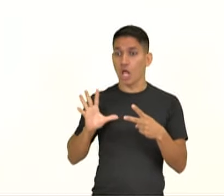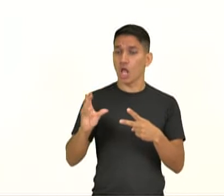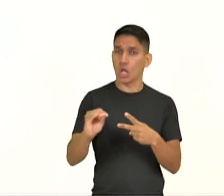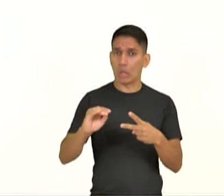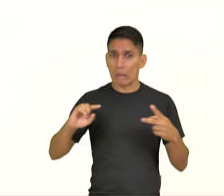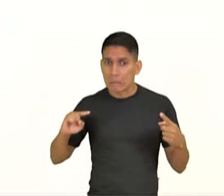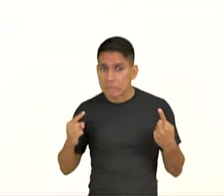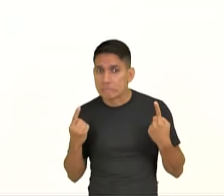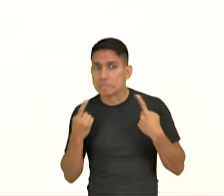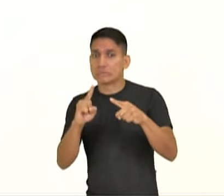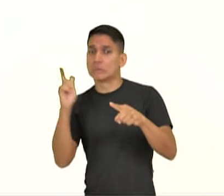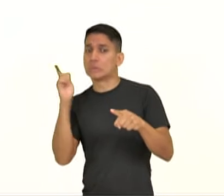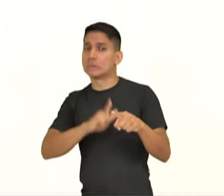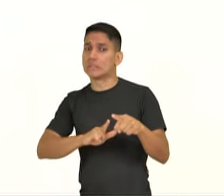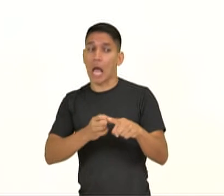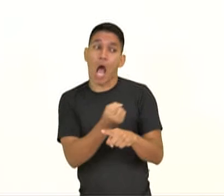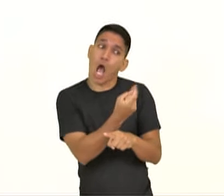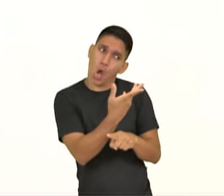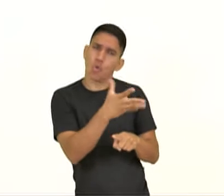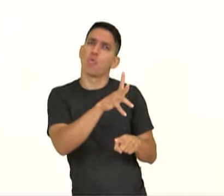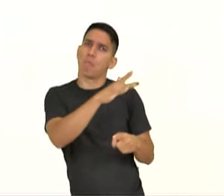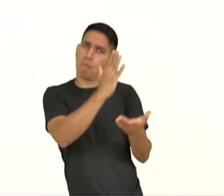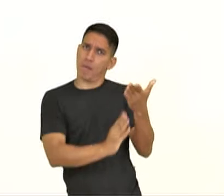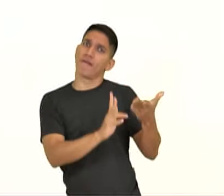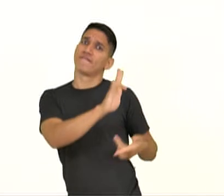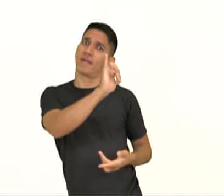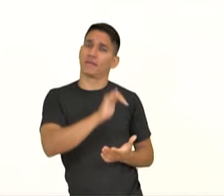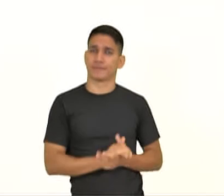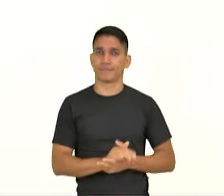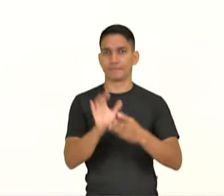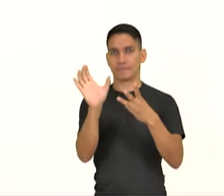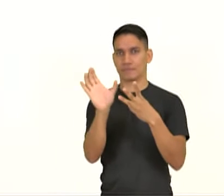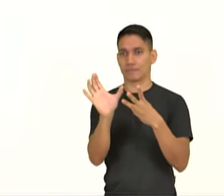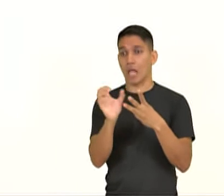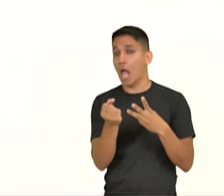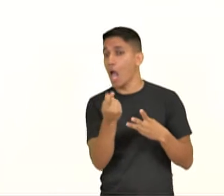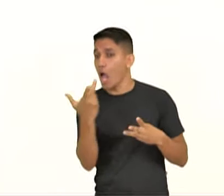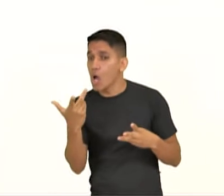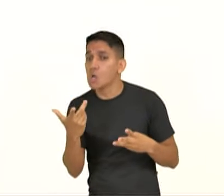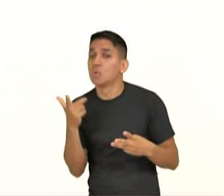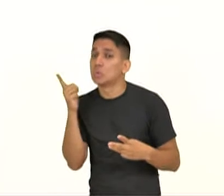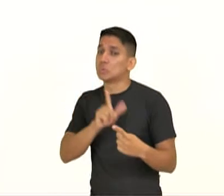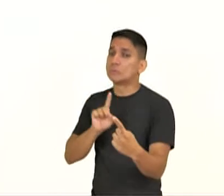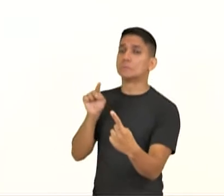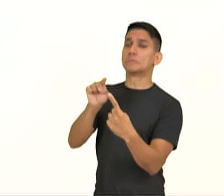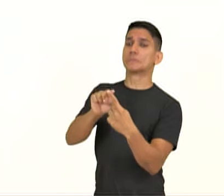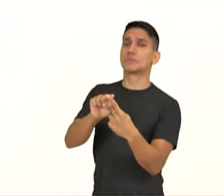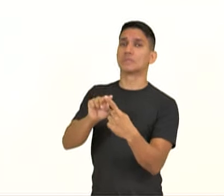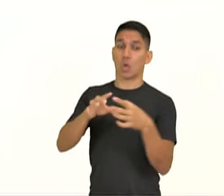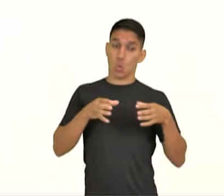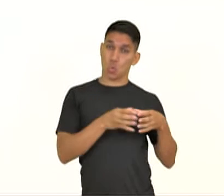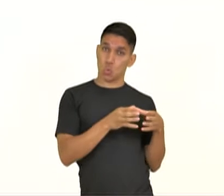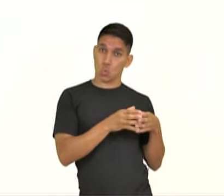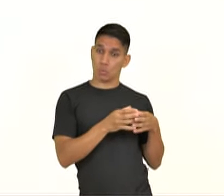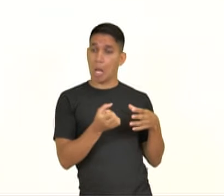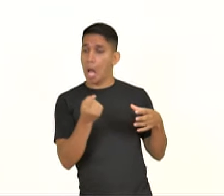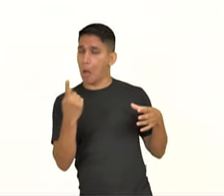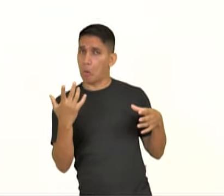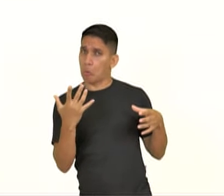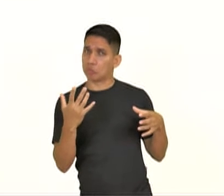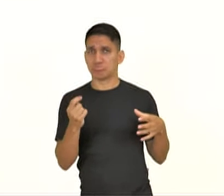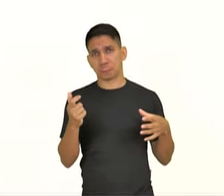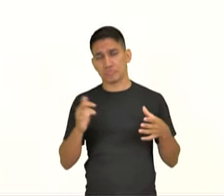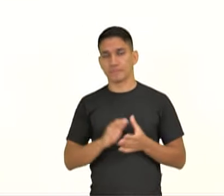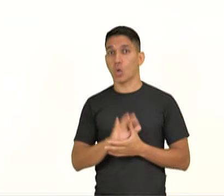jogam para que apenas alguns sejam perdedores. C. Alguns jogam para superar o desafio do grupo. Ou,